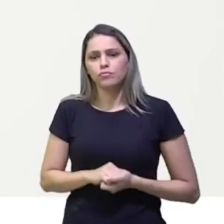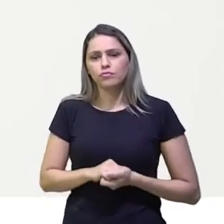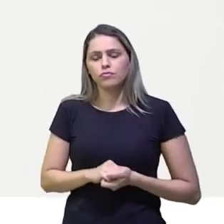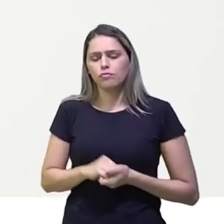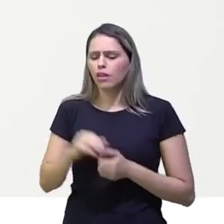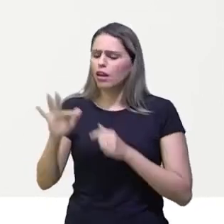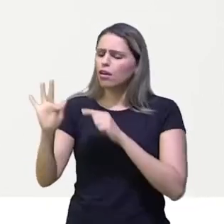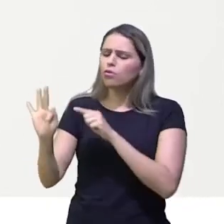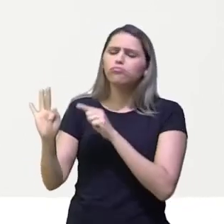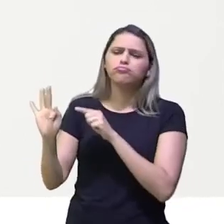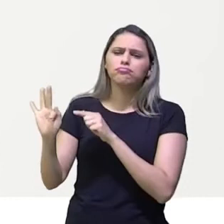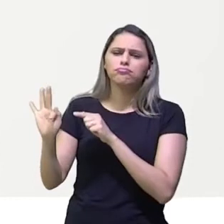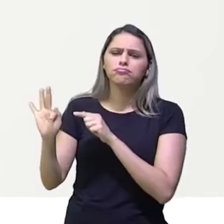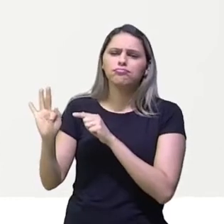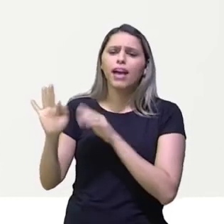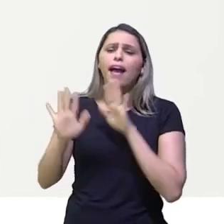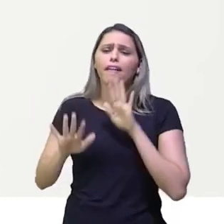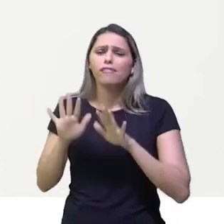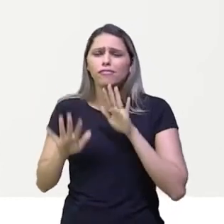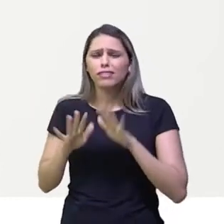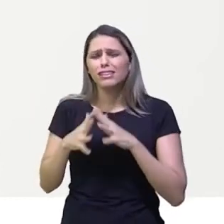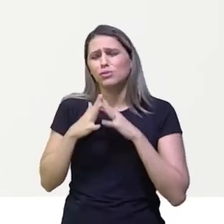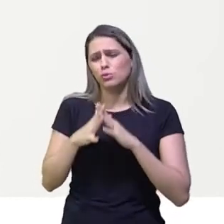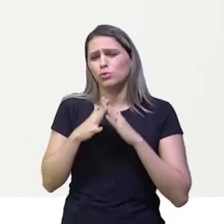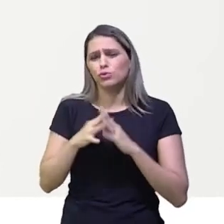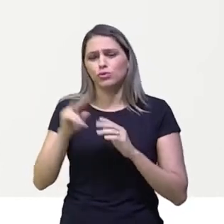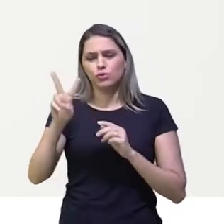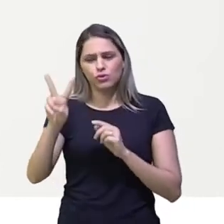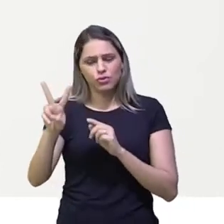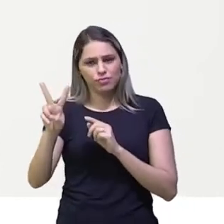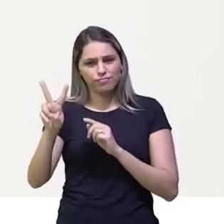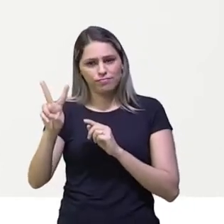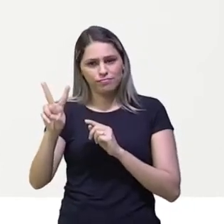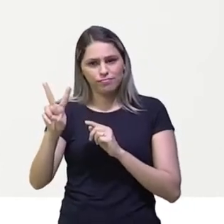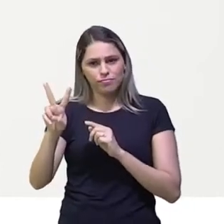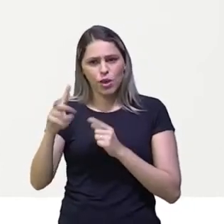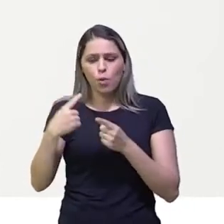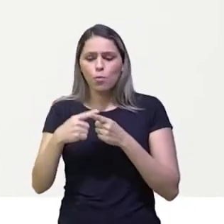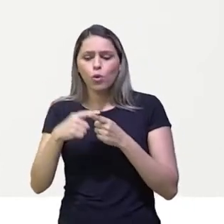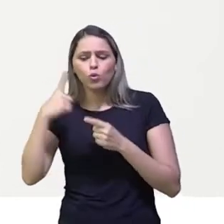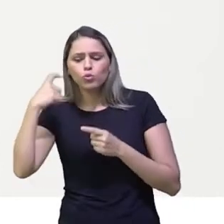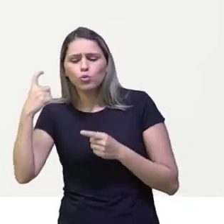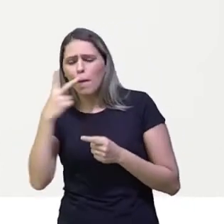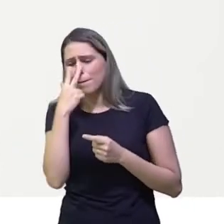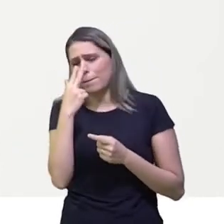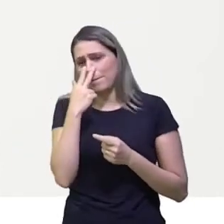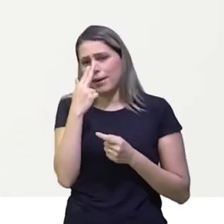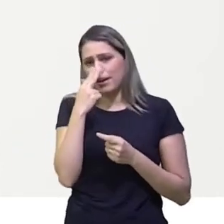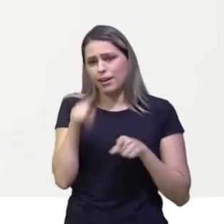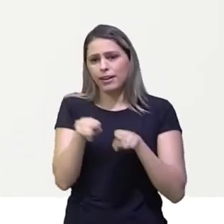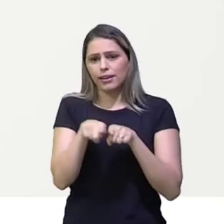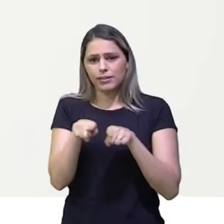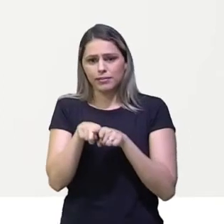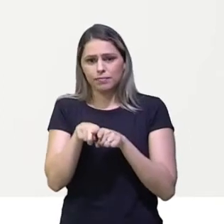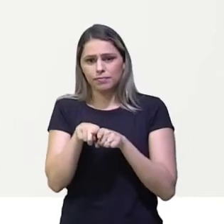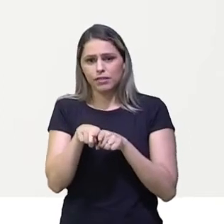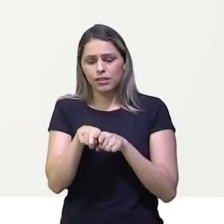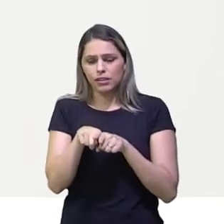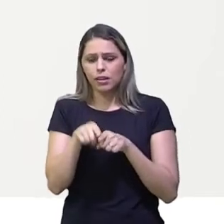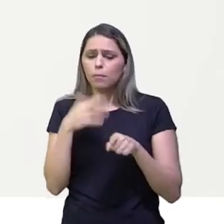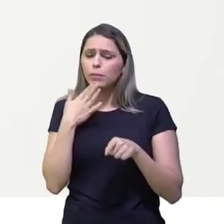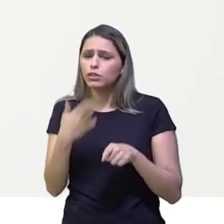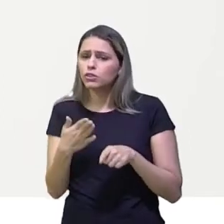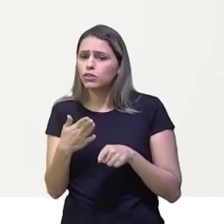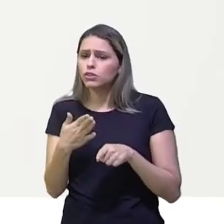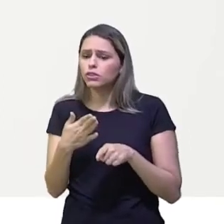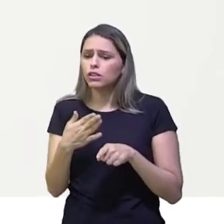nós confundimos com V. O som é bem próximo. Fogo. Se eu pedir para vocês escreverem um fogo, já fiz esse ditado